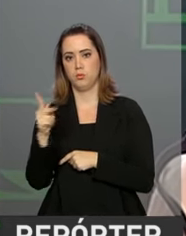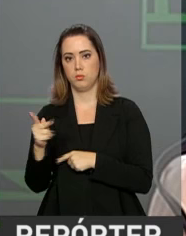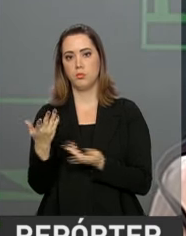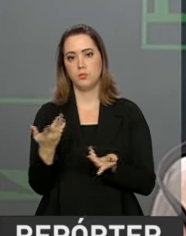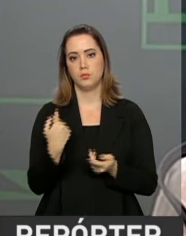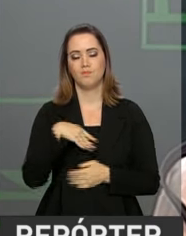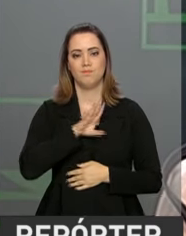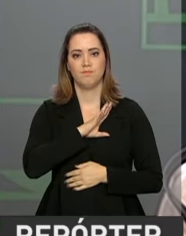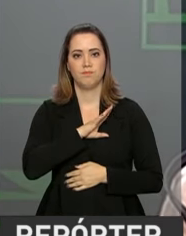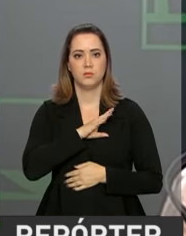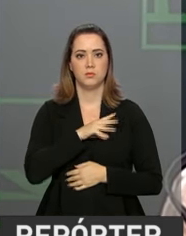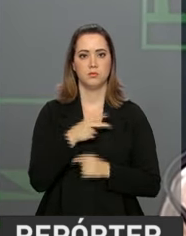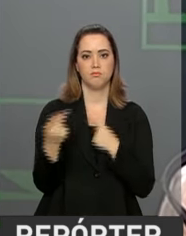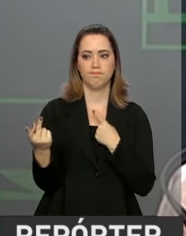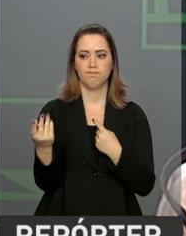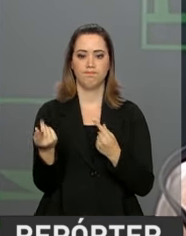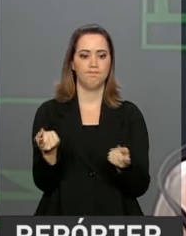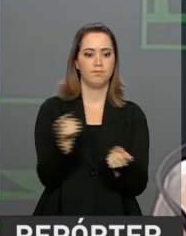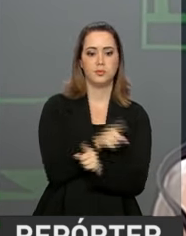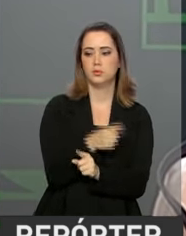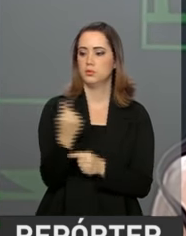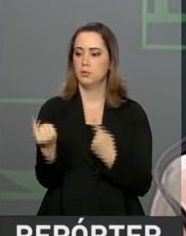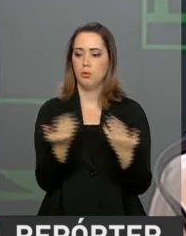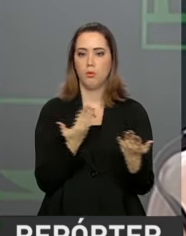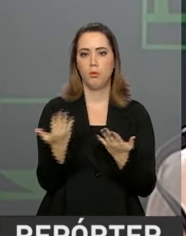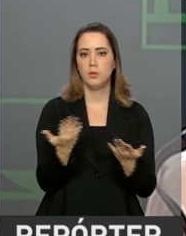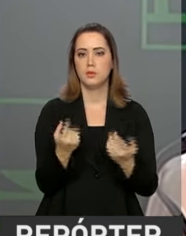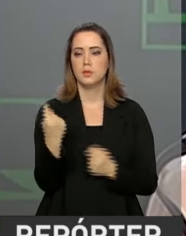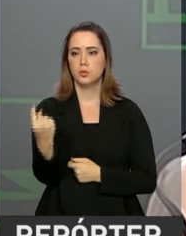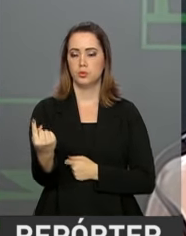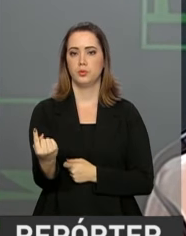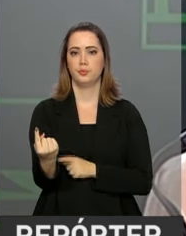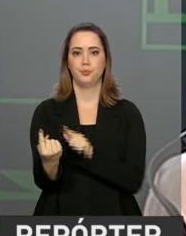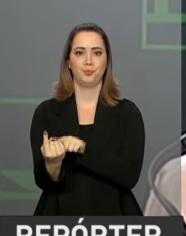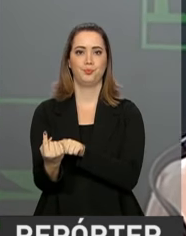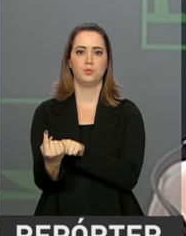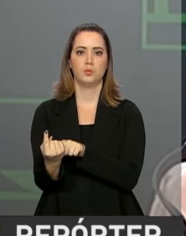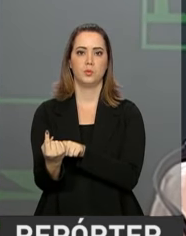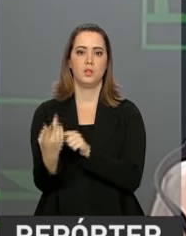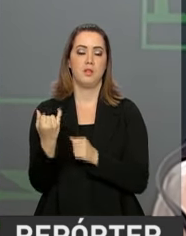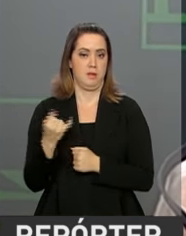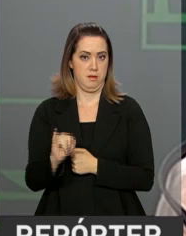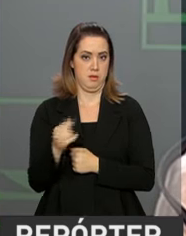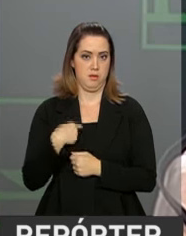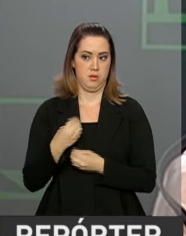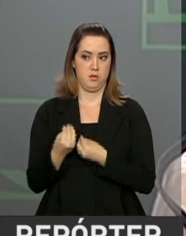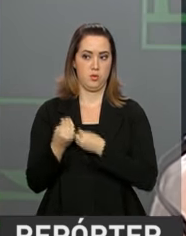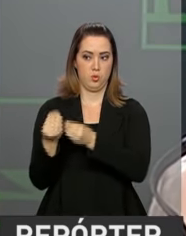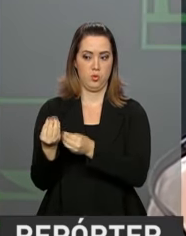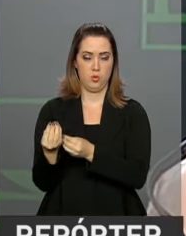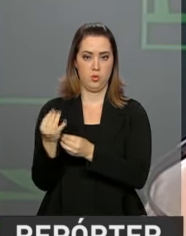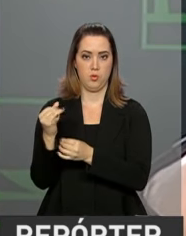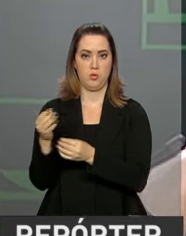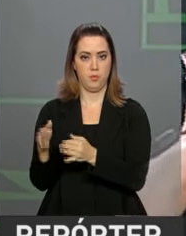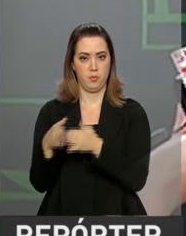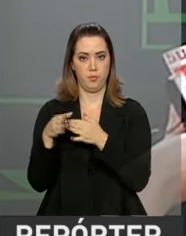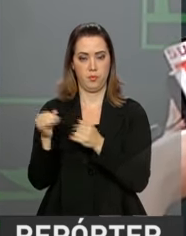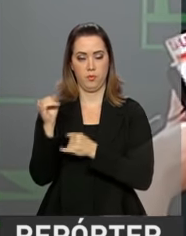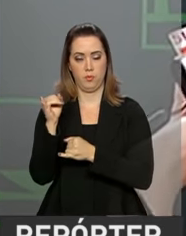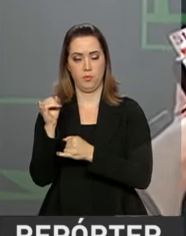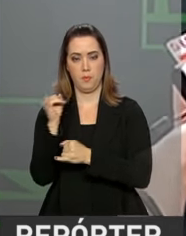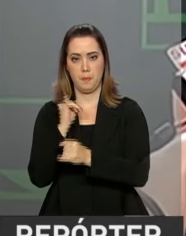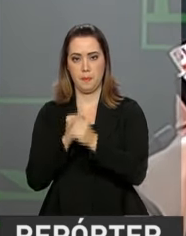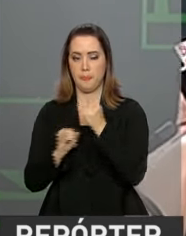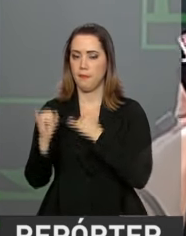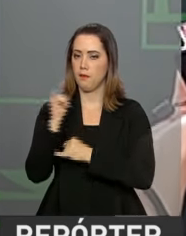acabamos ficando nos dois opostos. De um lado, o não fornecimento de informações por parte daqueles